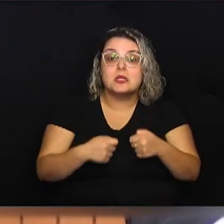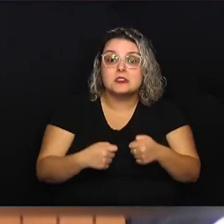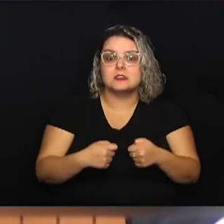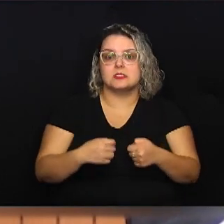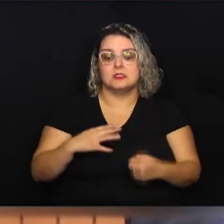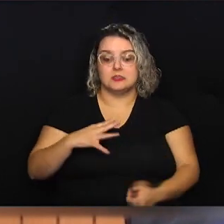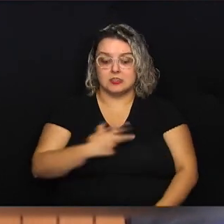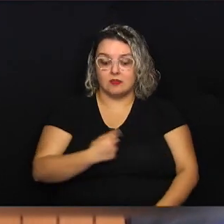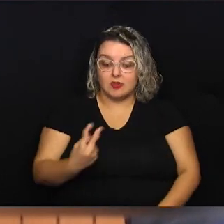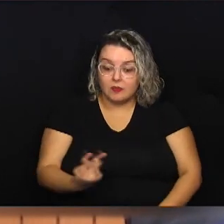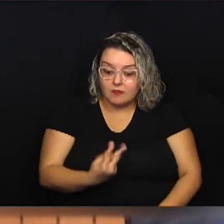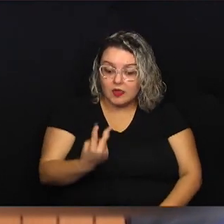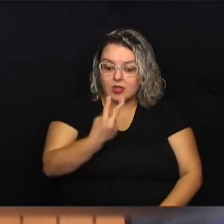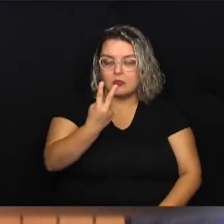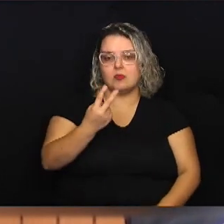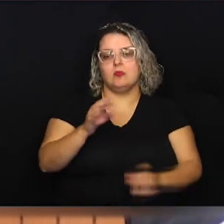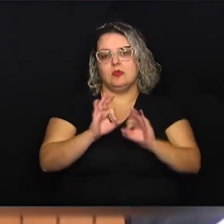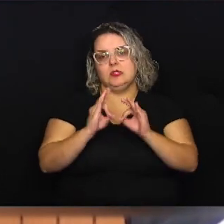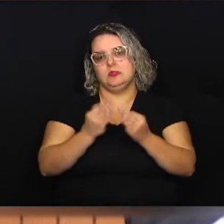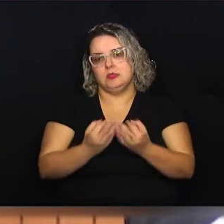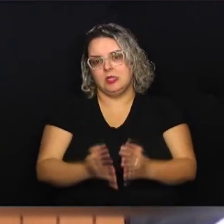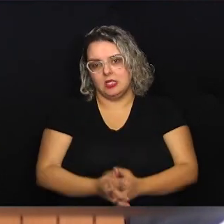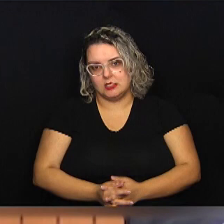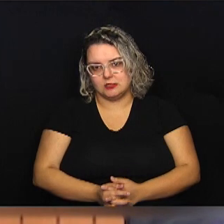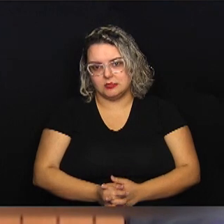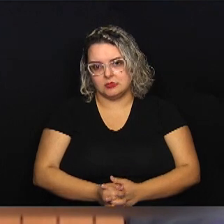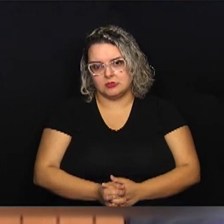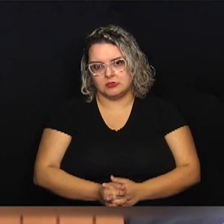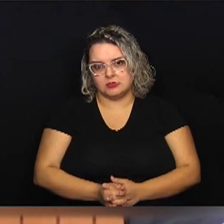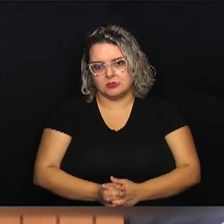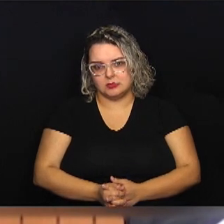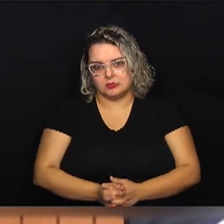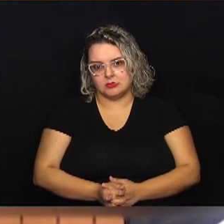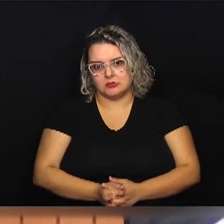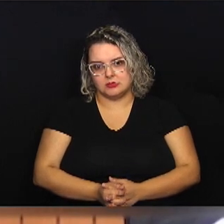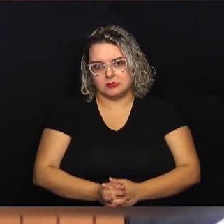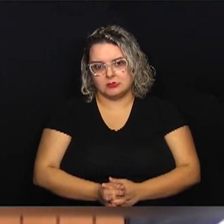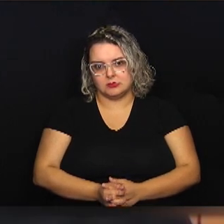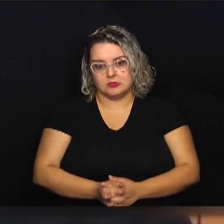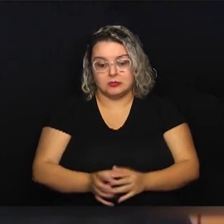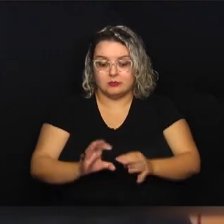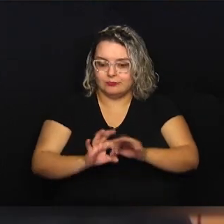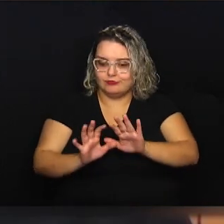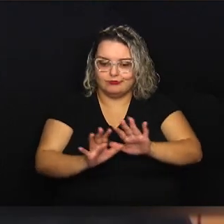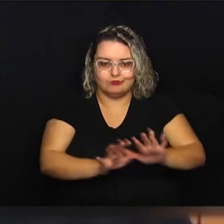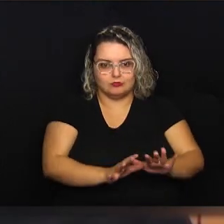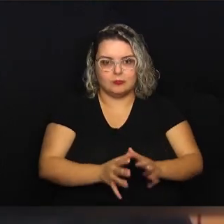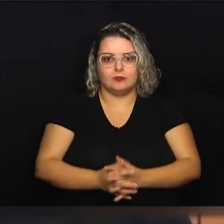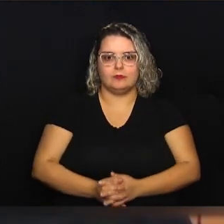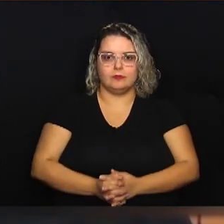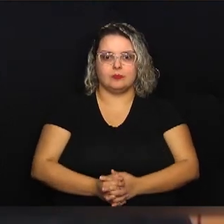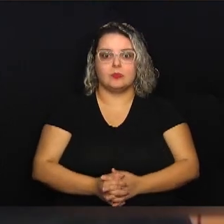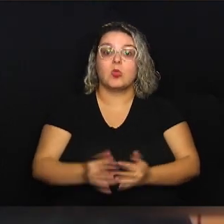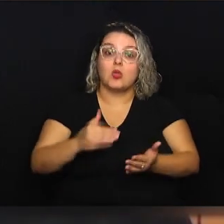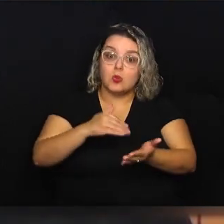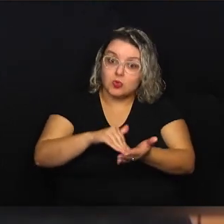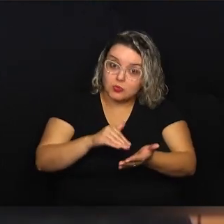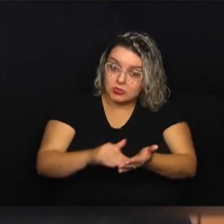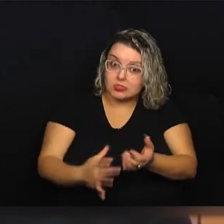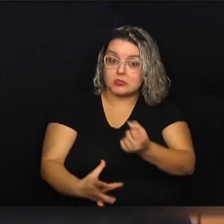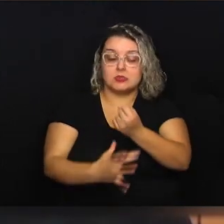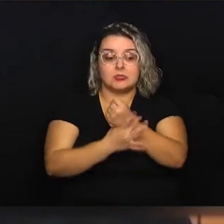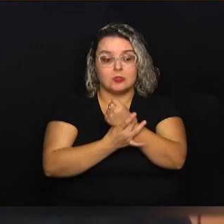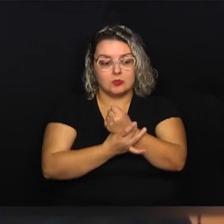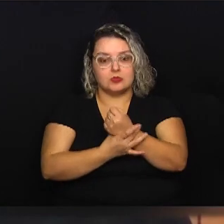os valores familiares que foram deixados de lado. O secretário de Segurança Pública